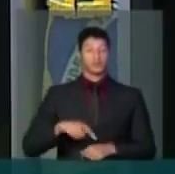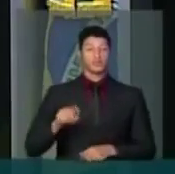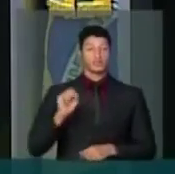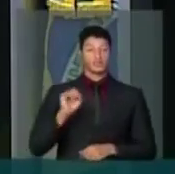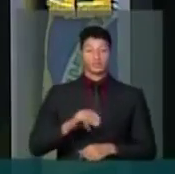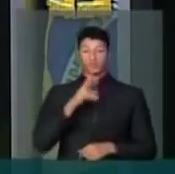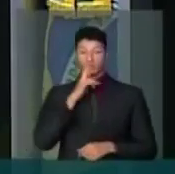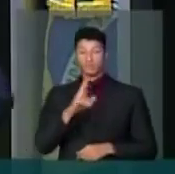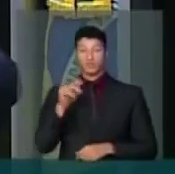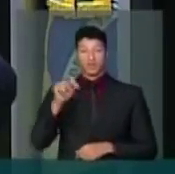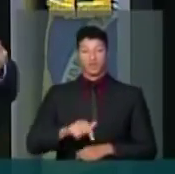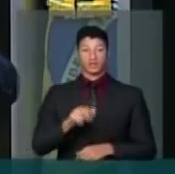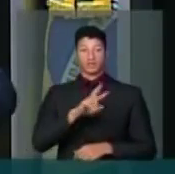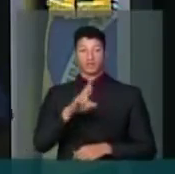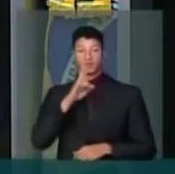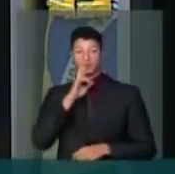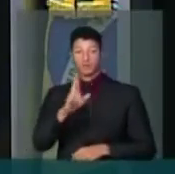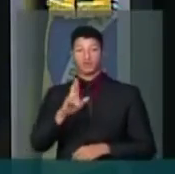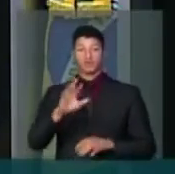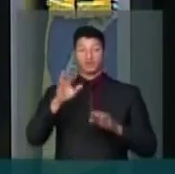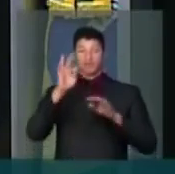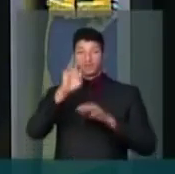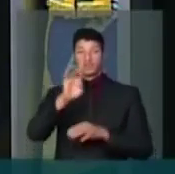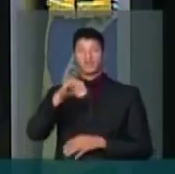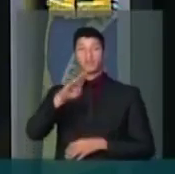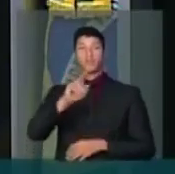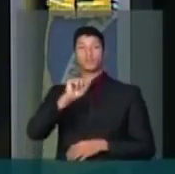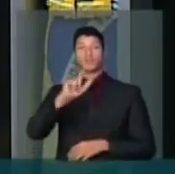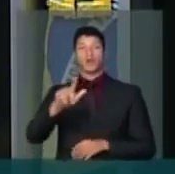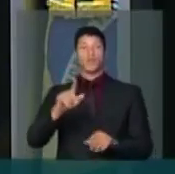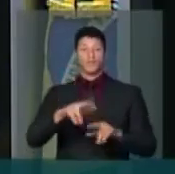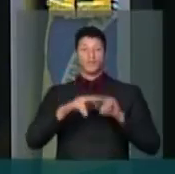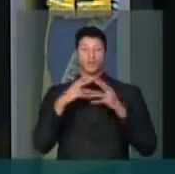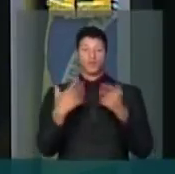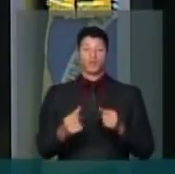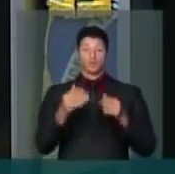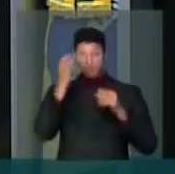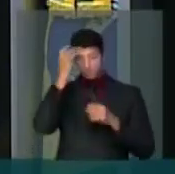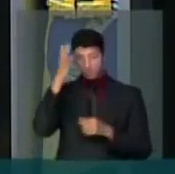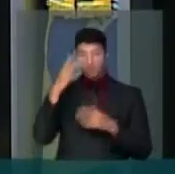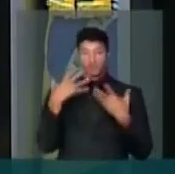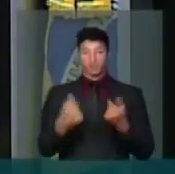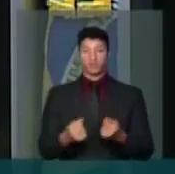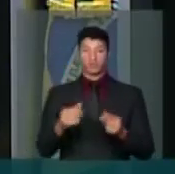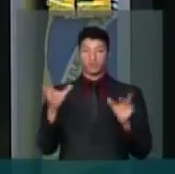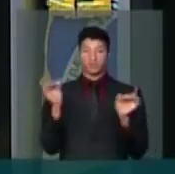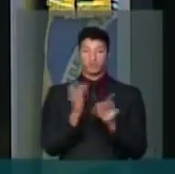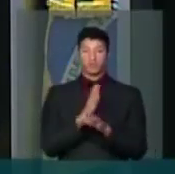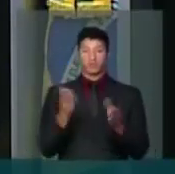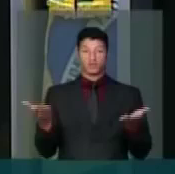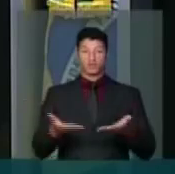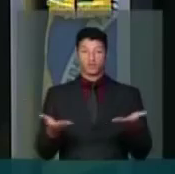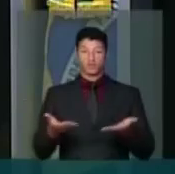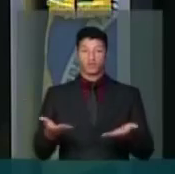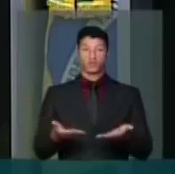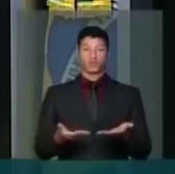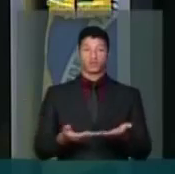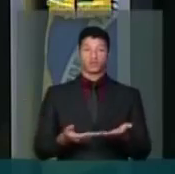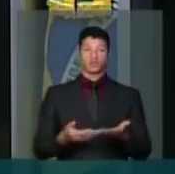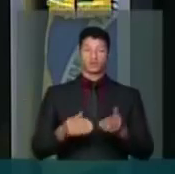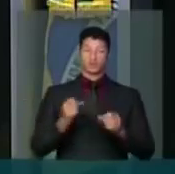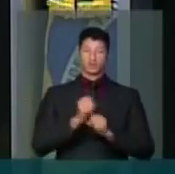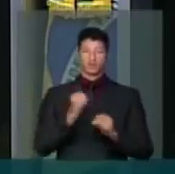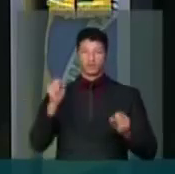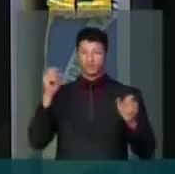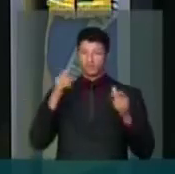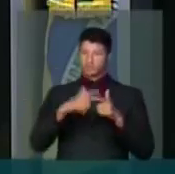não respondendo aqui, a responder nos tribunais. Portanto, vamos facilitar, vamos concluir hoje esta